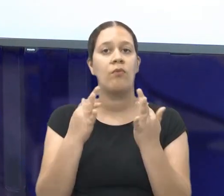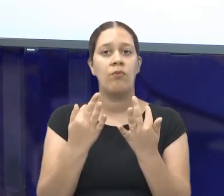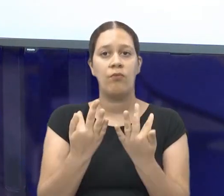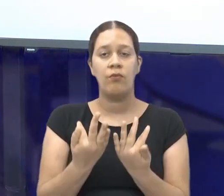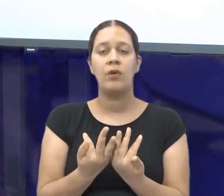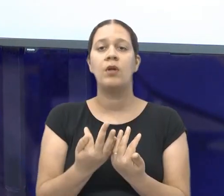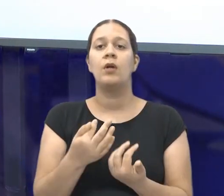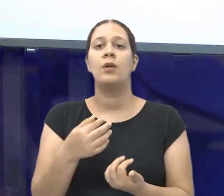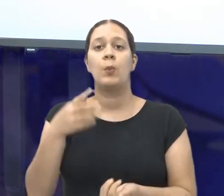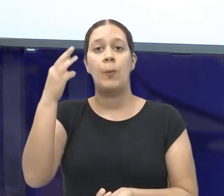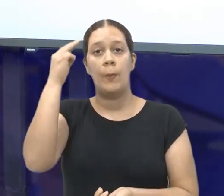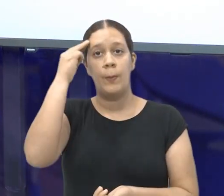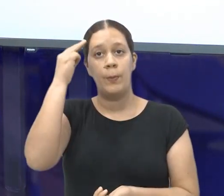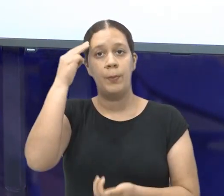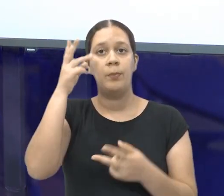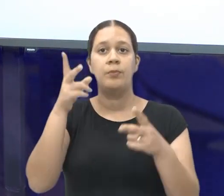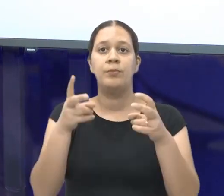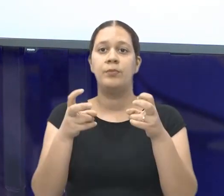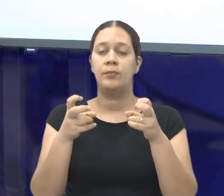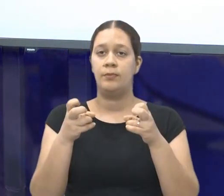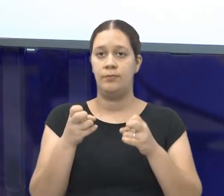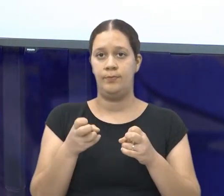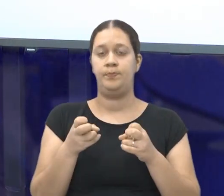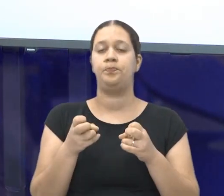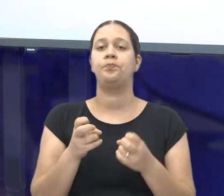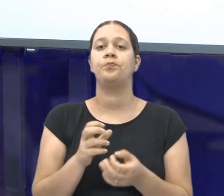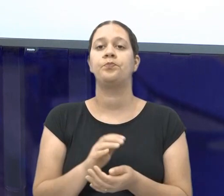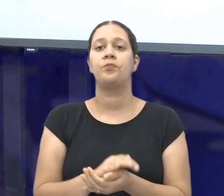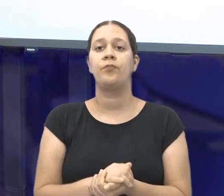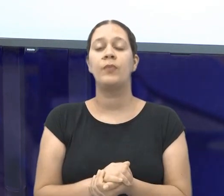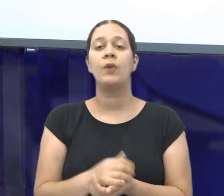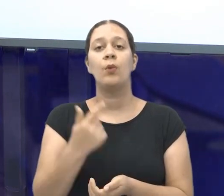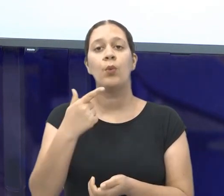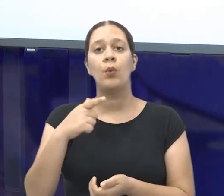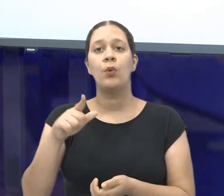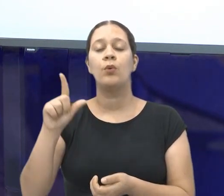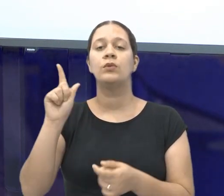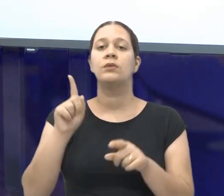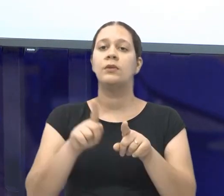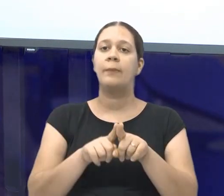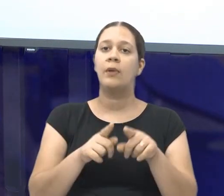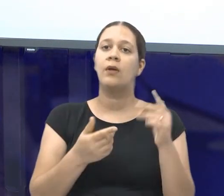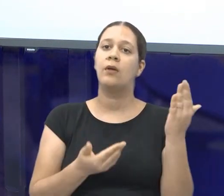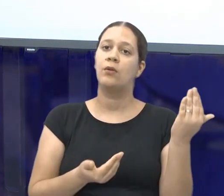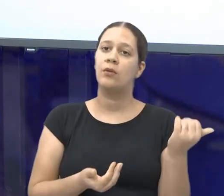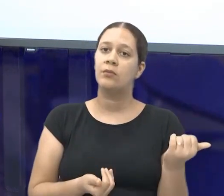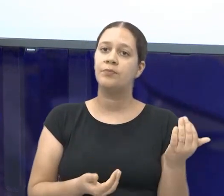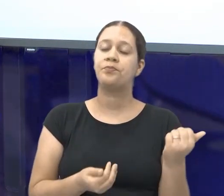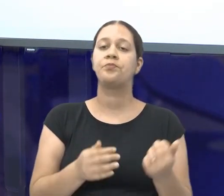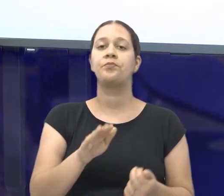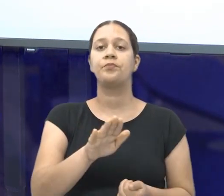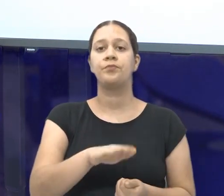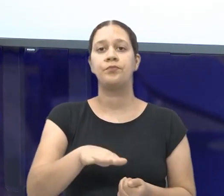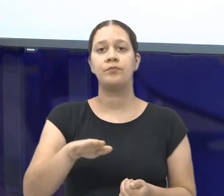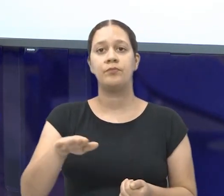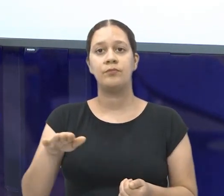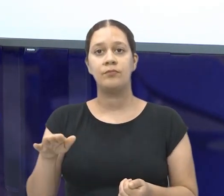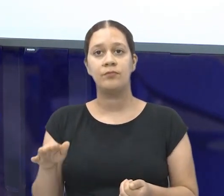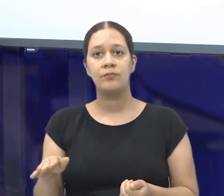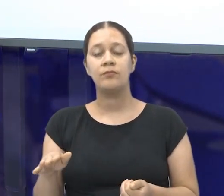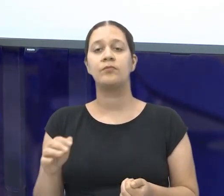esta memória e perceber estas questões também. Existem outros, por exemplo, adolescentes, crianças que, quando